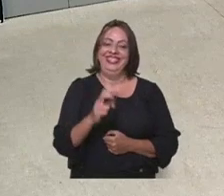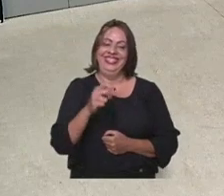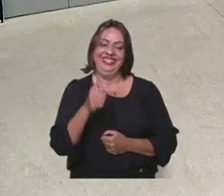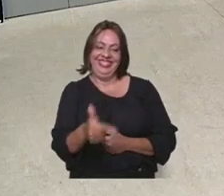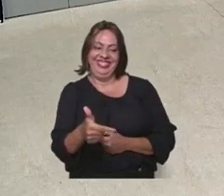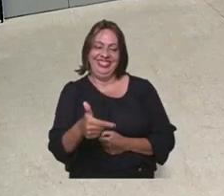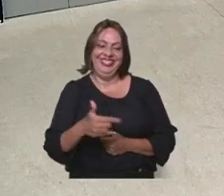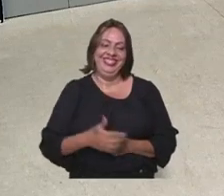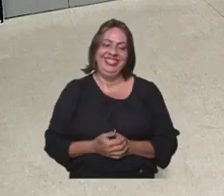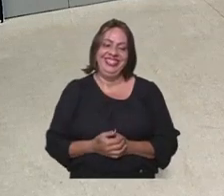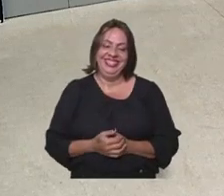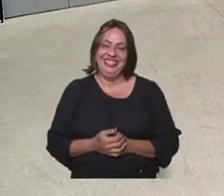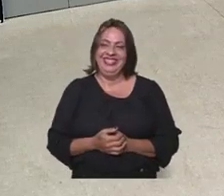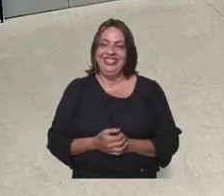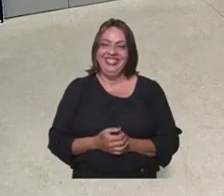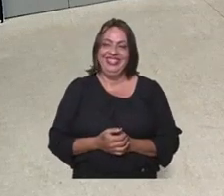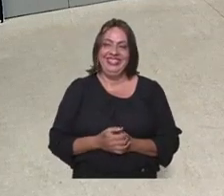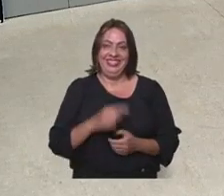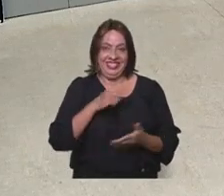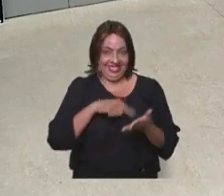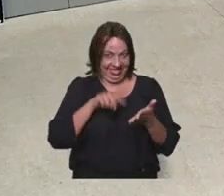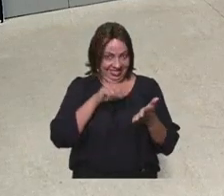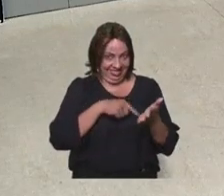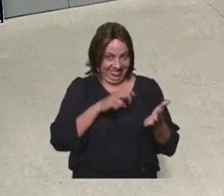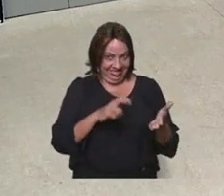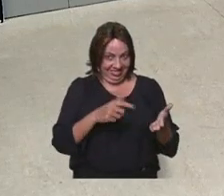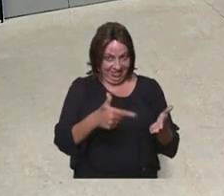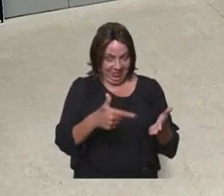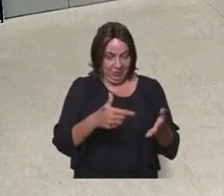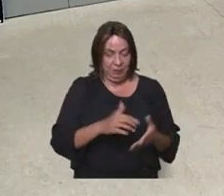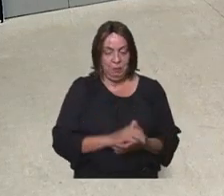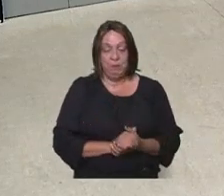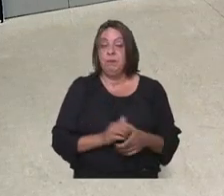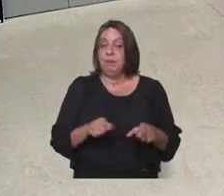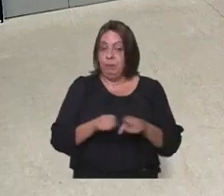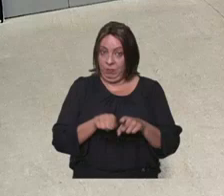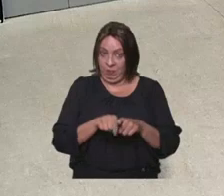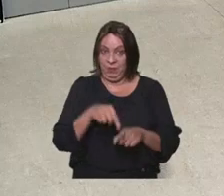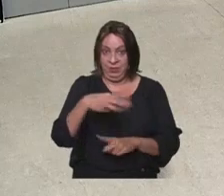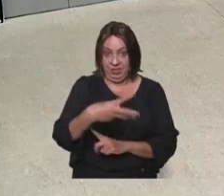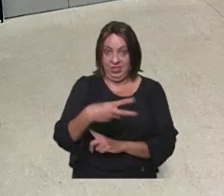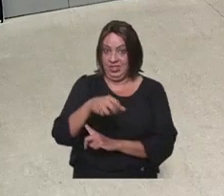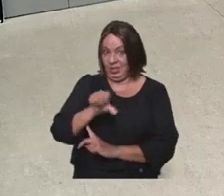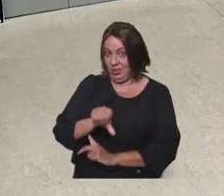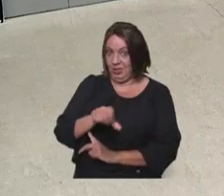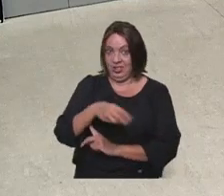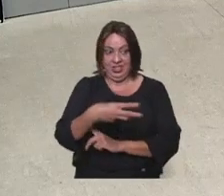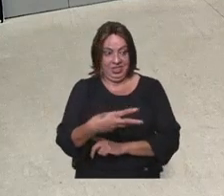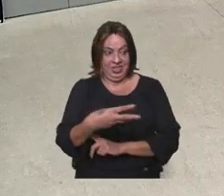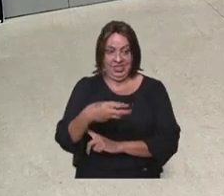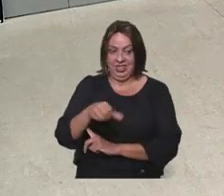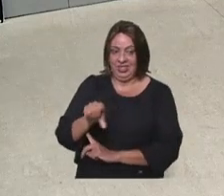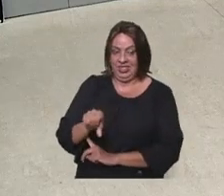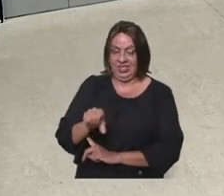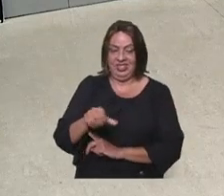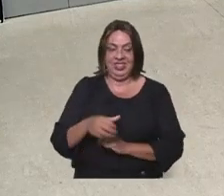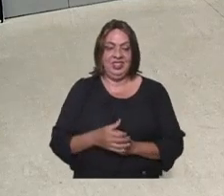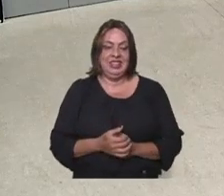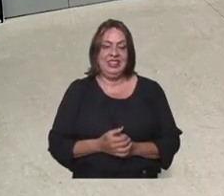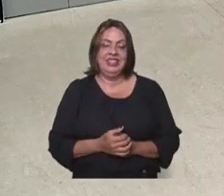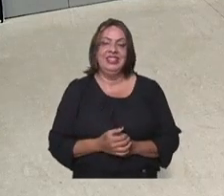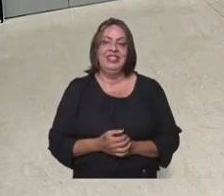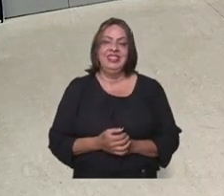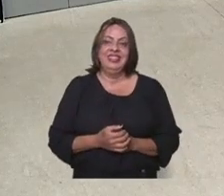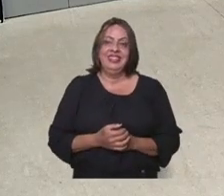52. 52. Marque aí 52. Marque 39 também. 39. 39.